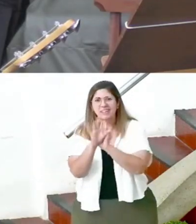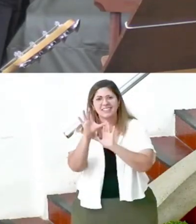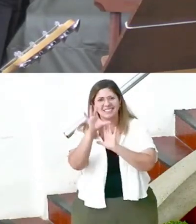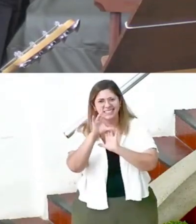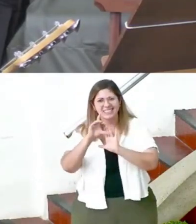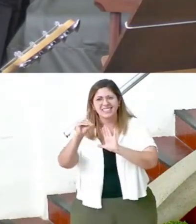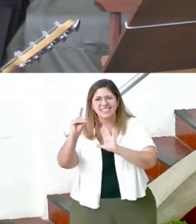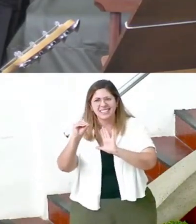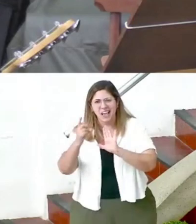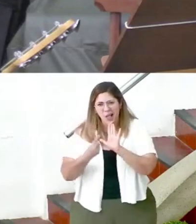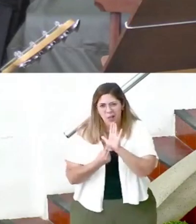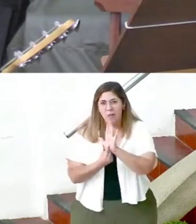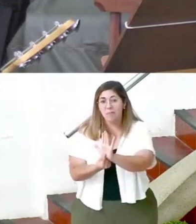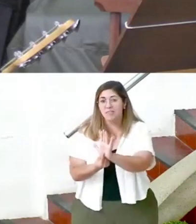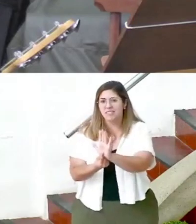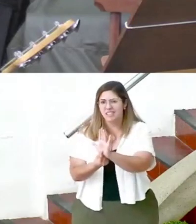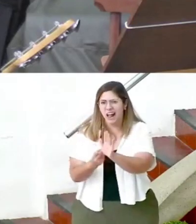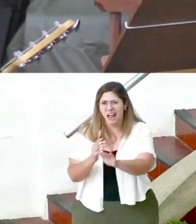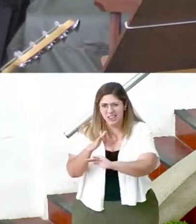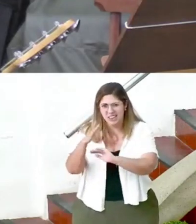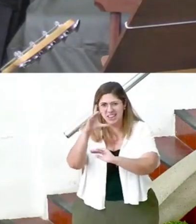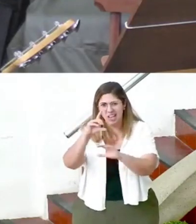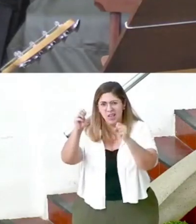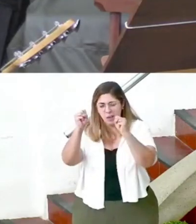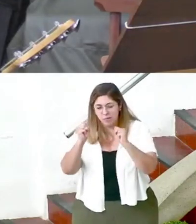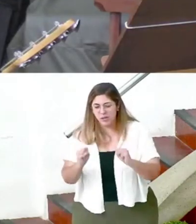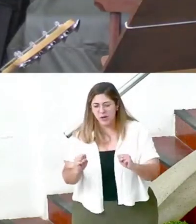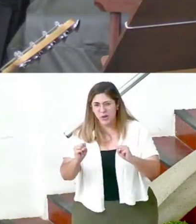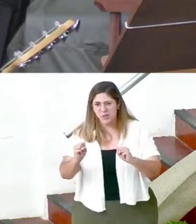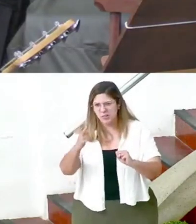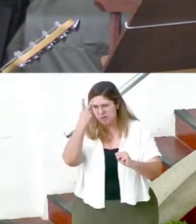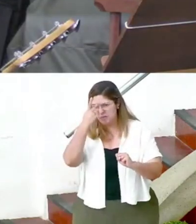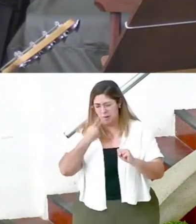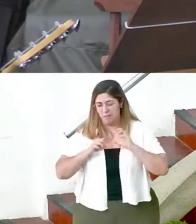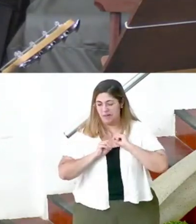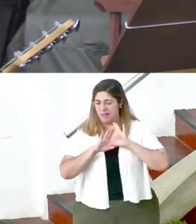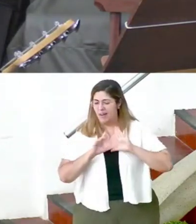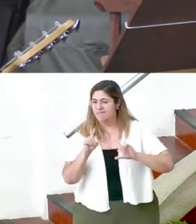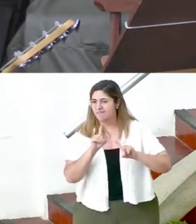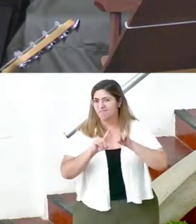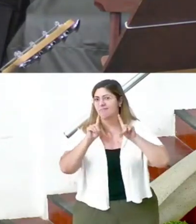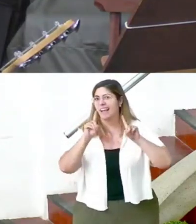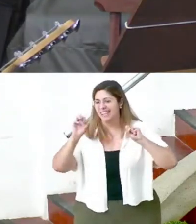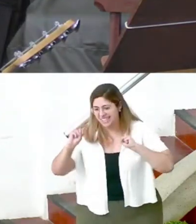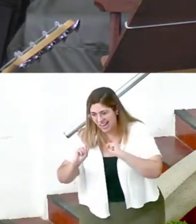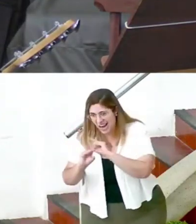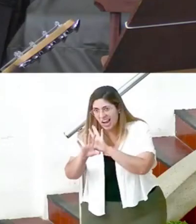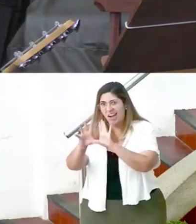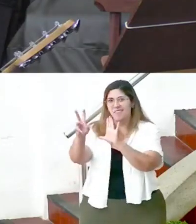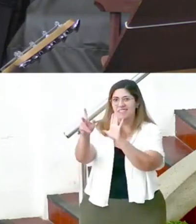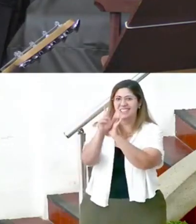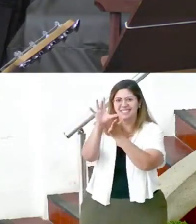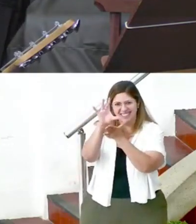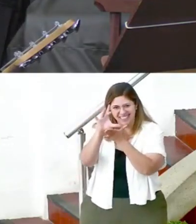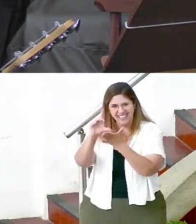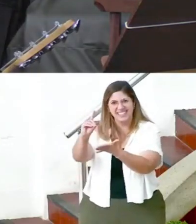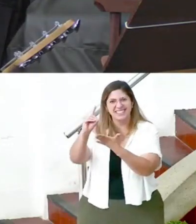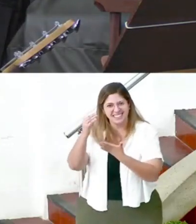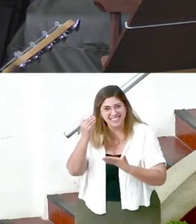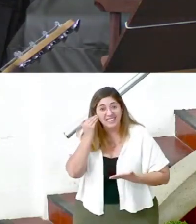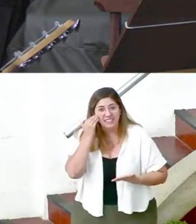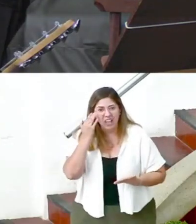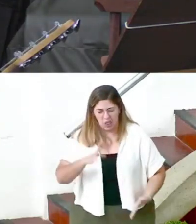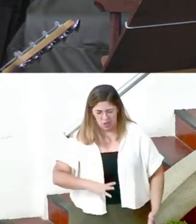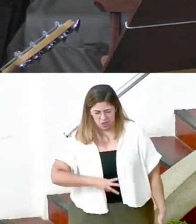reduzir a nada as que são, a fim de que ninguém se vanglorie na presença de Deus. Parece que Deus não gosta de gente